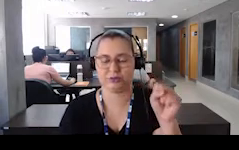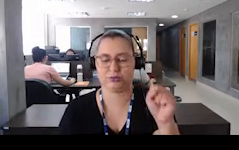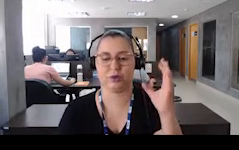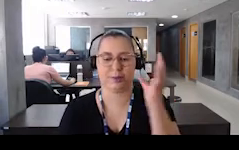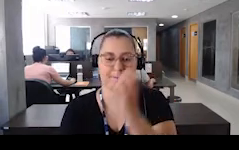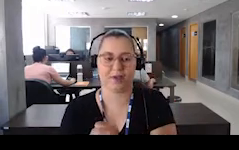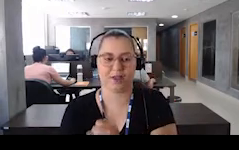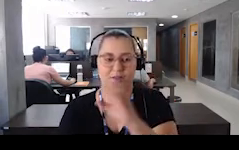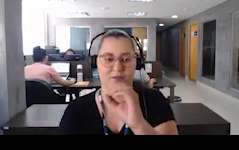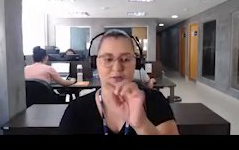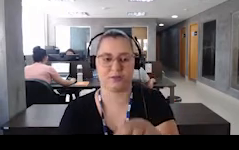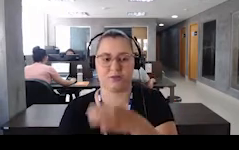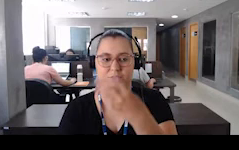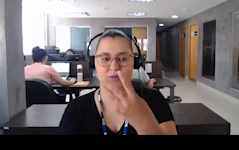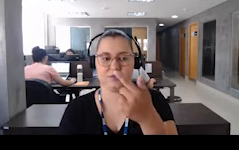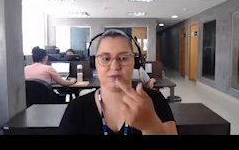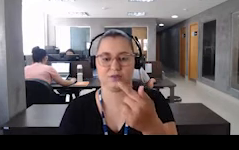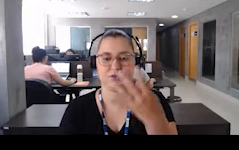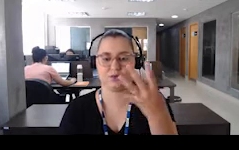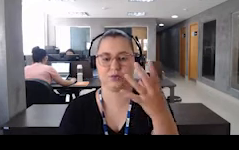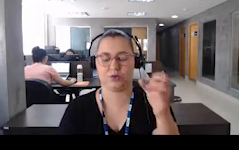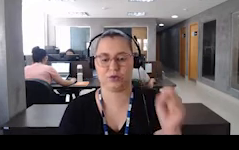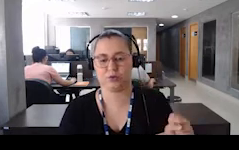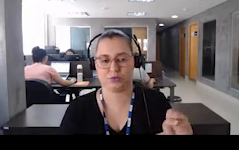0,3748 mais